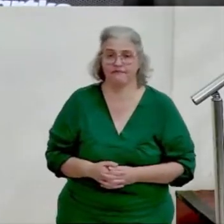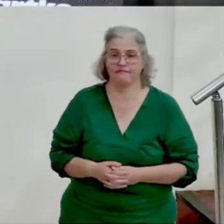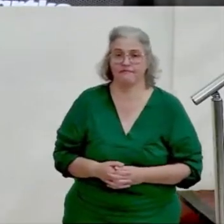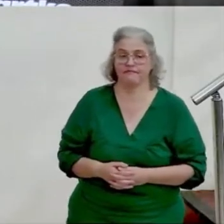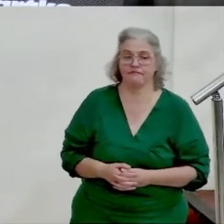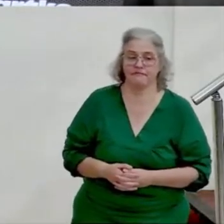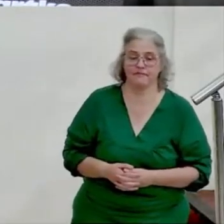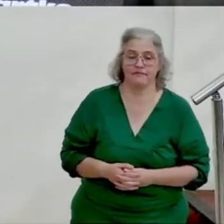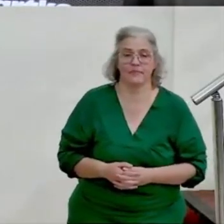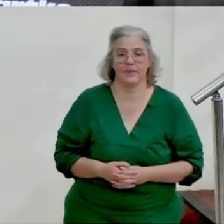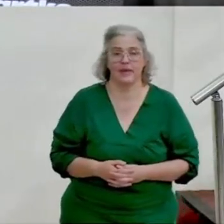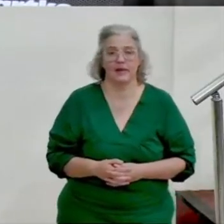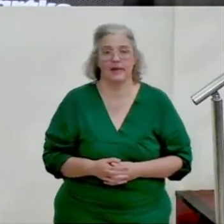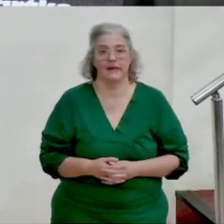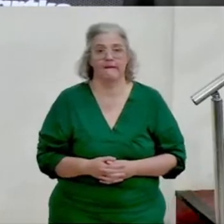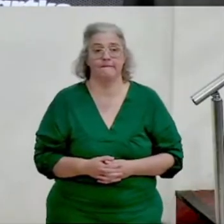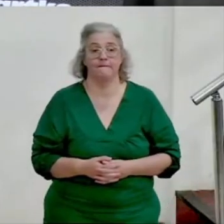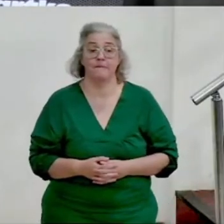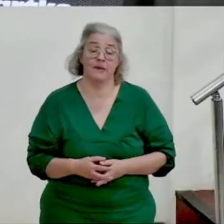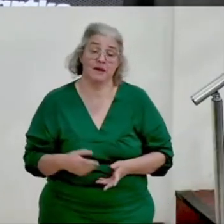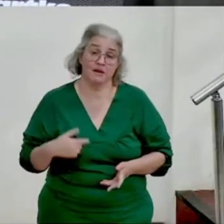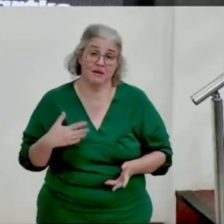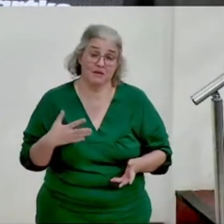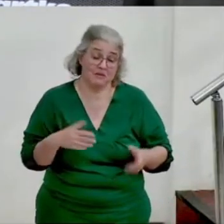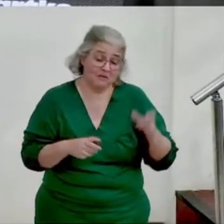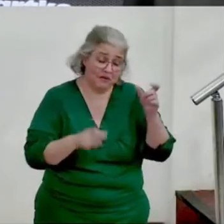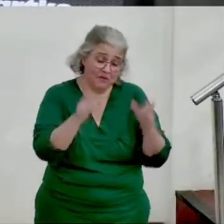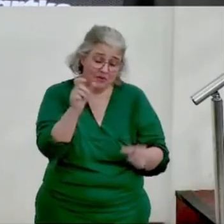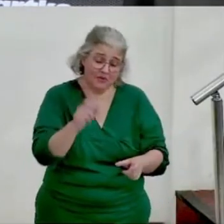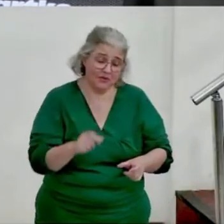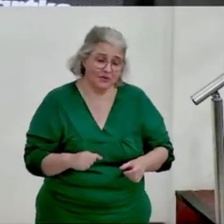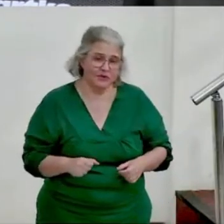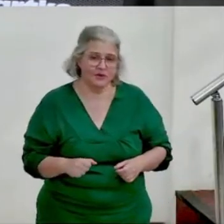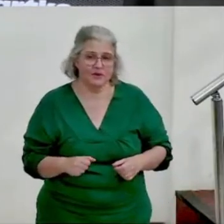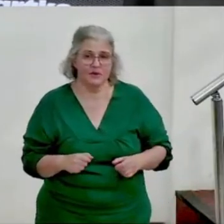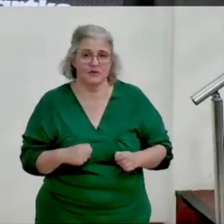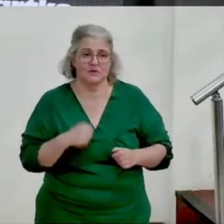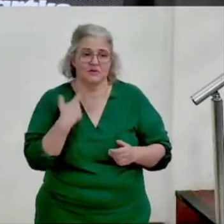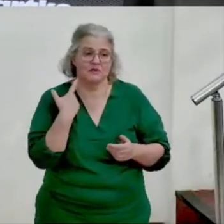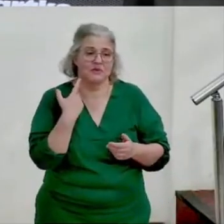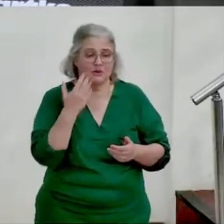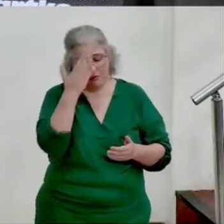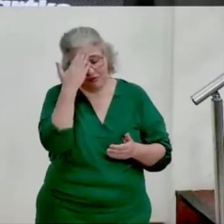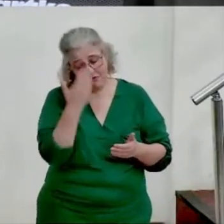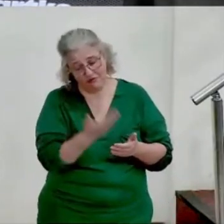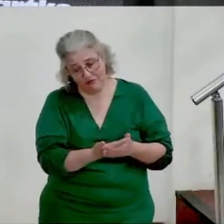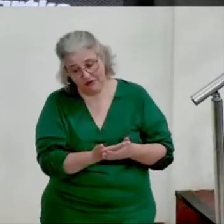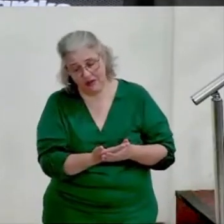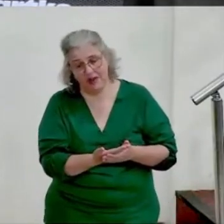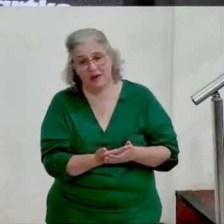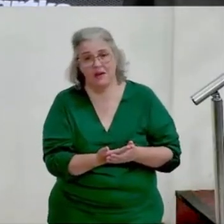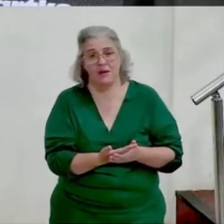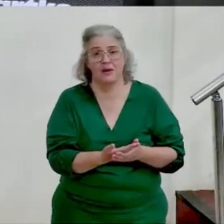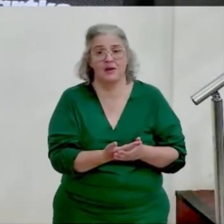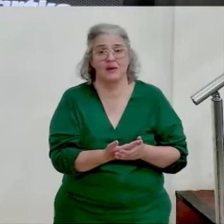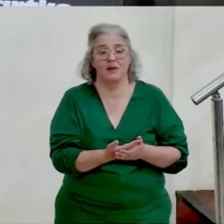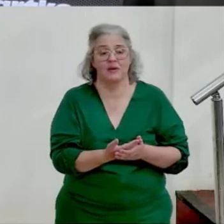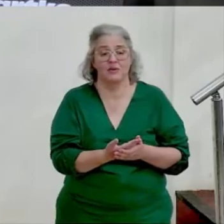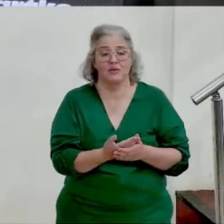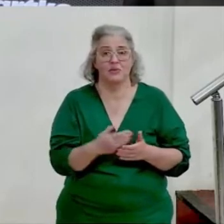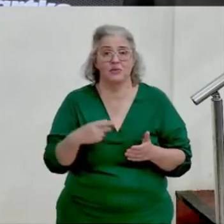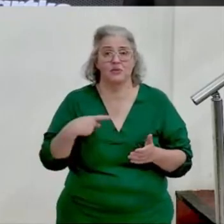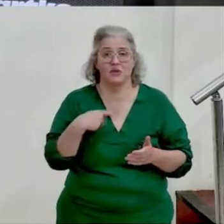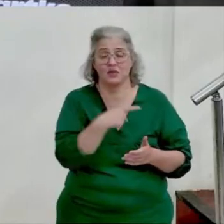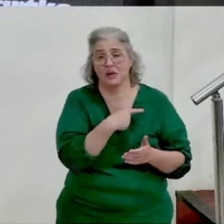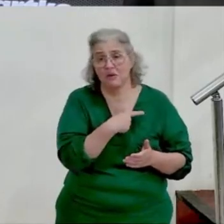Alguns confiam no seu bom plano de saúde, na sua boa previdência privada, nos seus bons investimentos, na sua boa capacidade